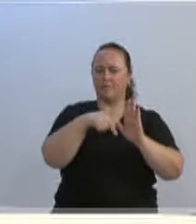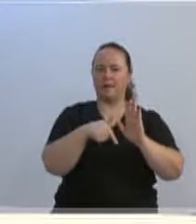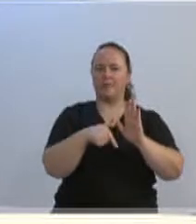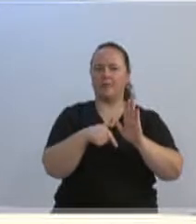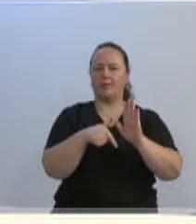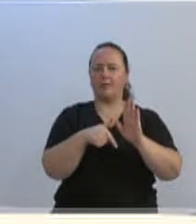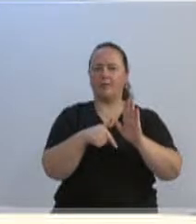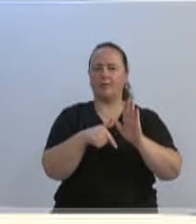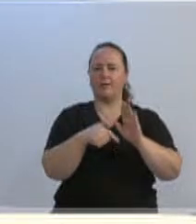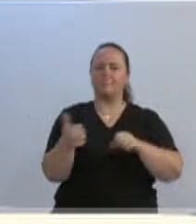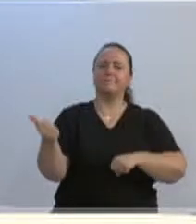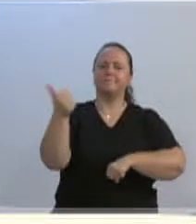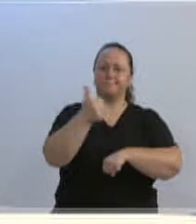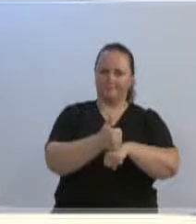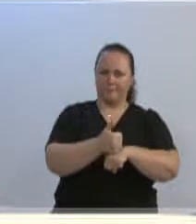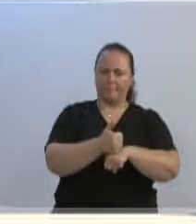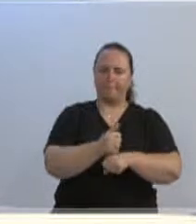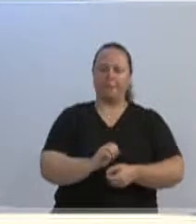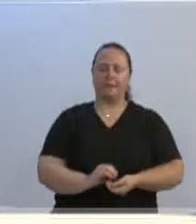substitutiva